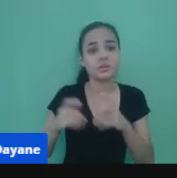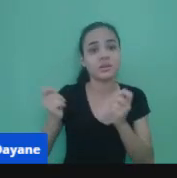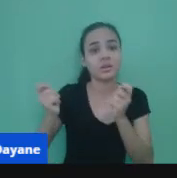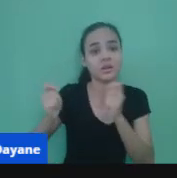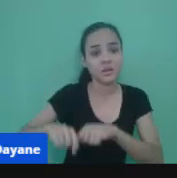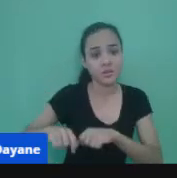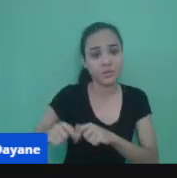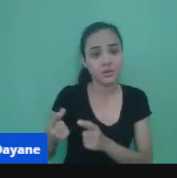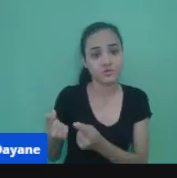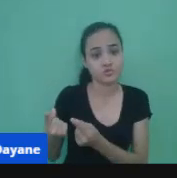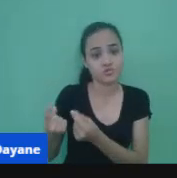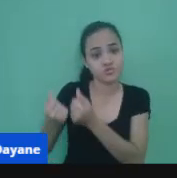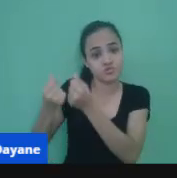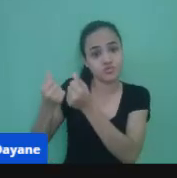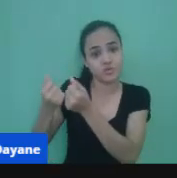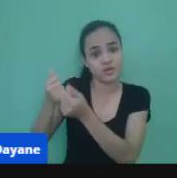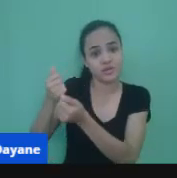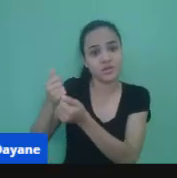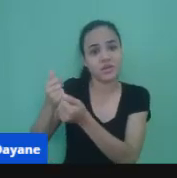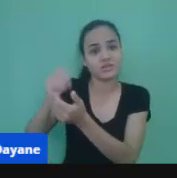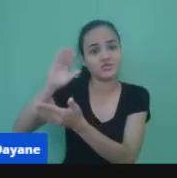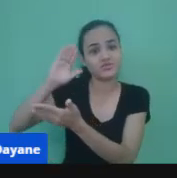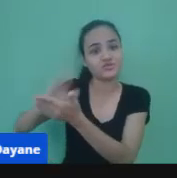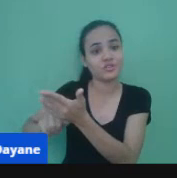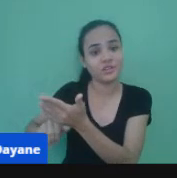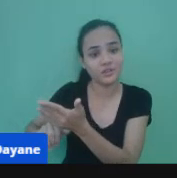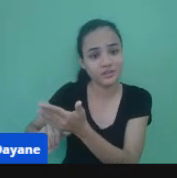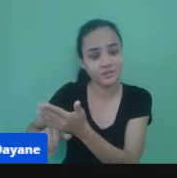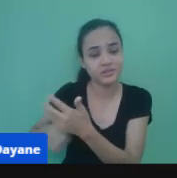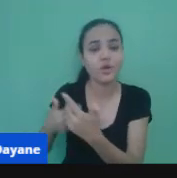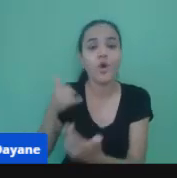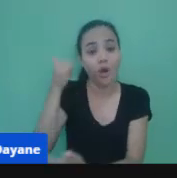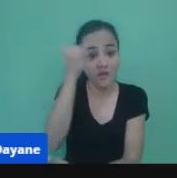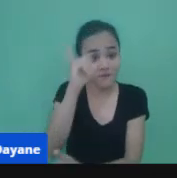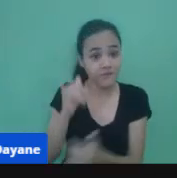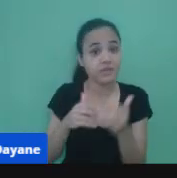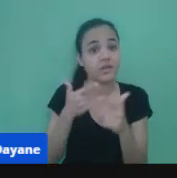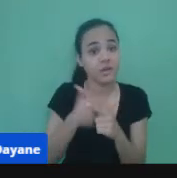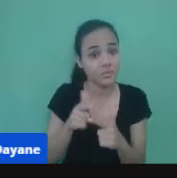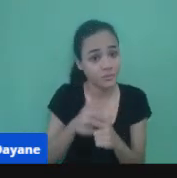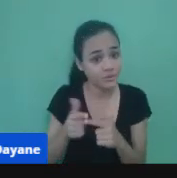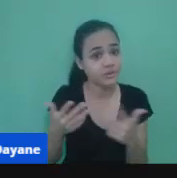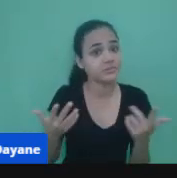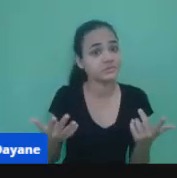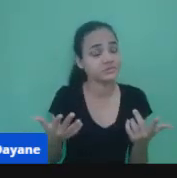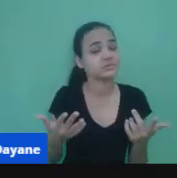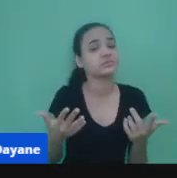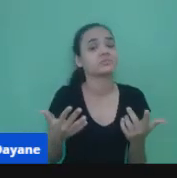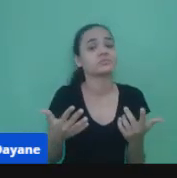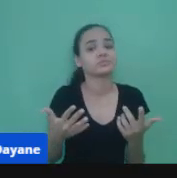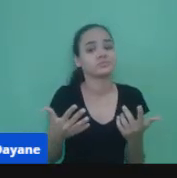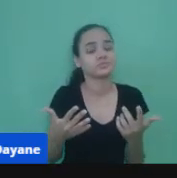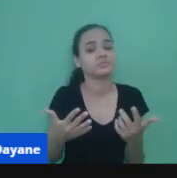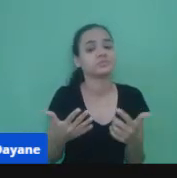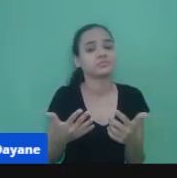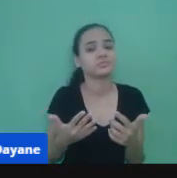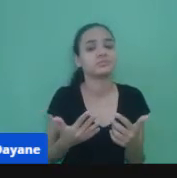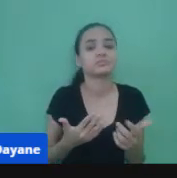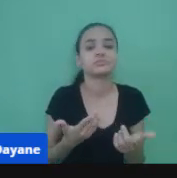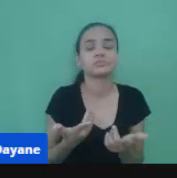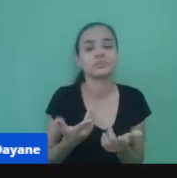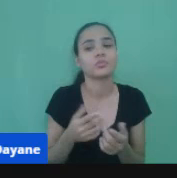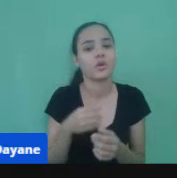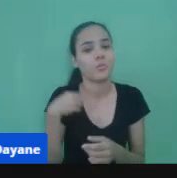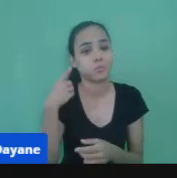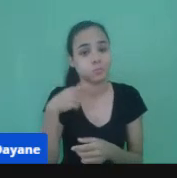Então, trabalha com filmes mais antigos, você vai evitar problemas. Isso são recomendações dos advogados. Tá? E para justificar o que